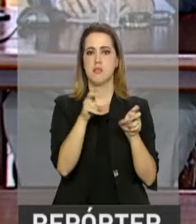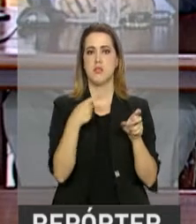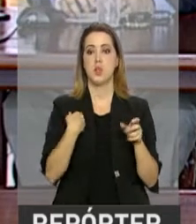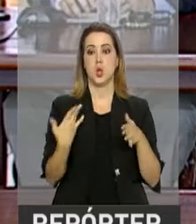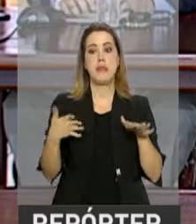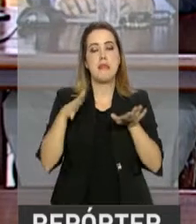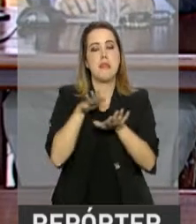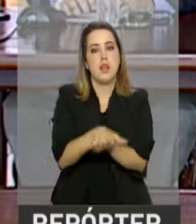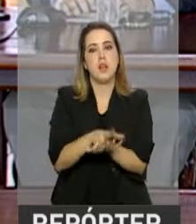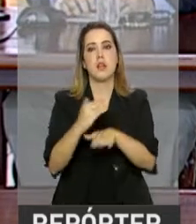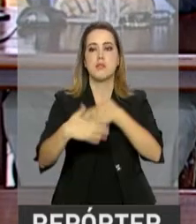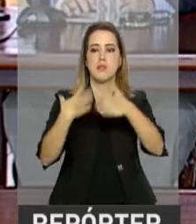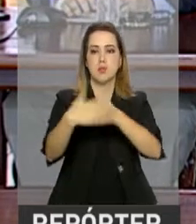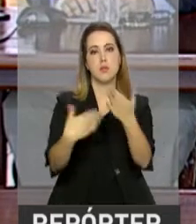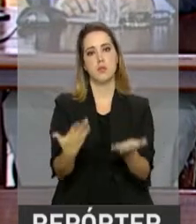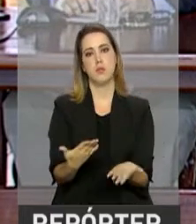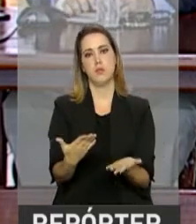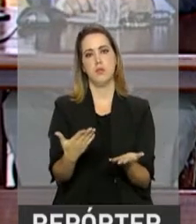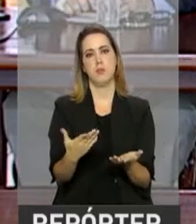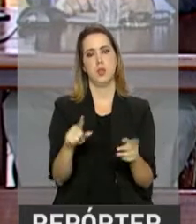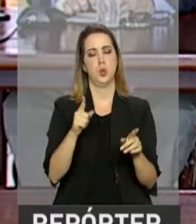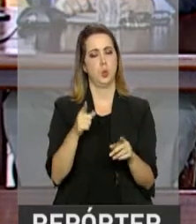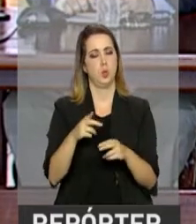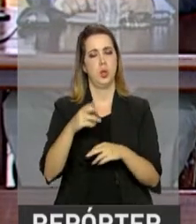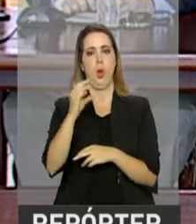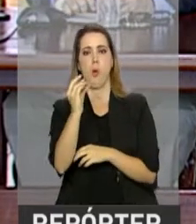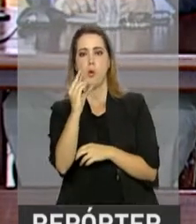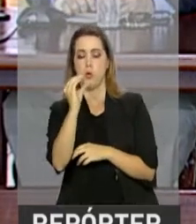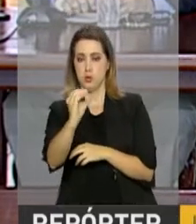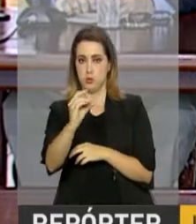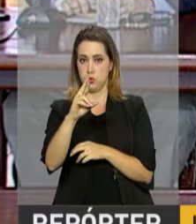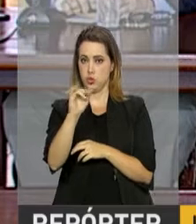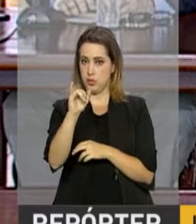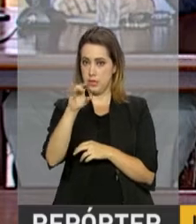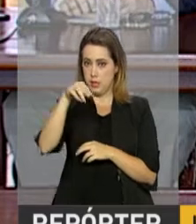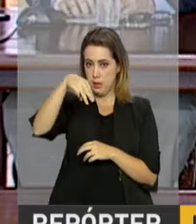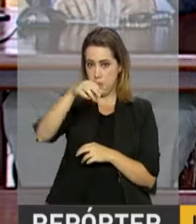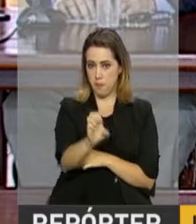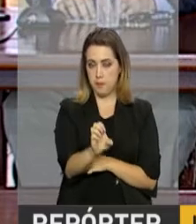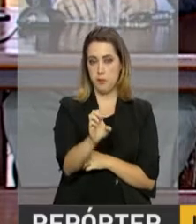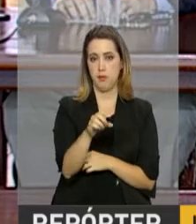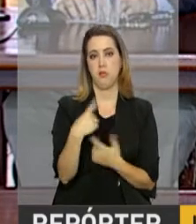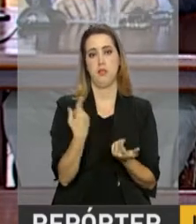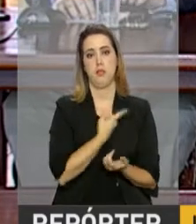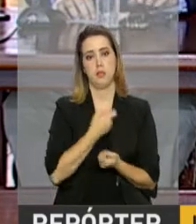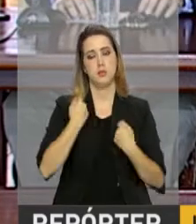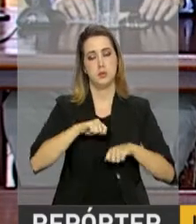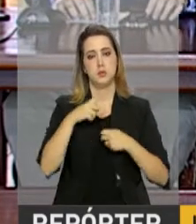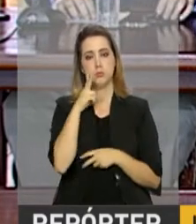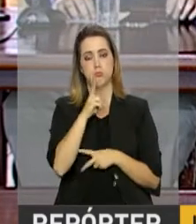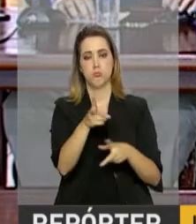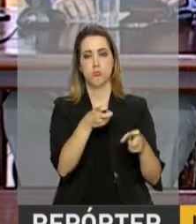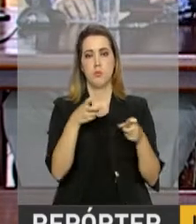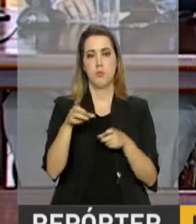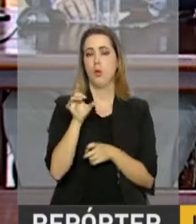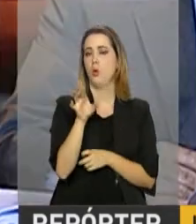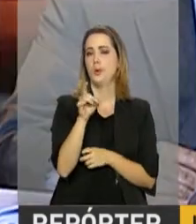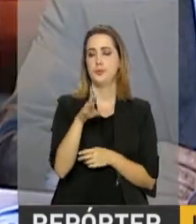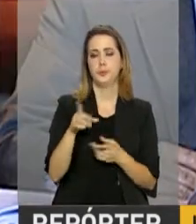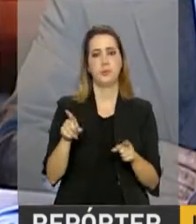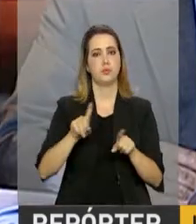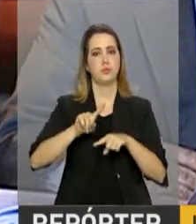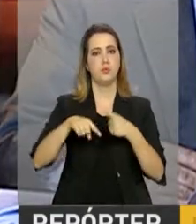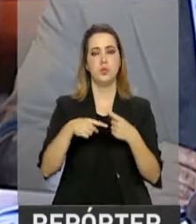integração e de desenvolvimento. Essa é a nossa perspectiva. Temos a perspectiva também de que a questão das fronteiras não vai ser resolvida só